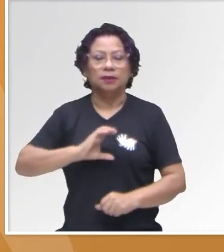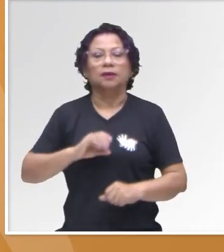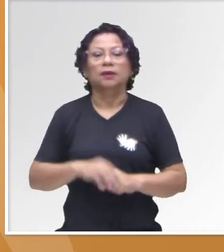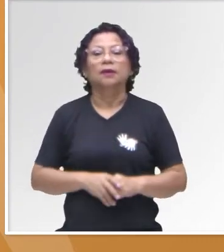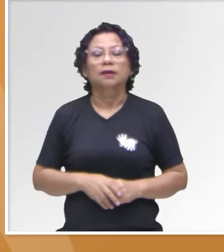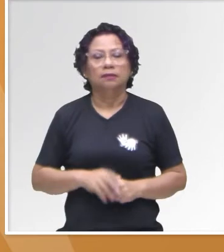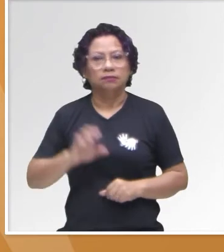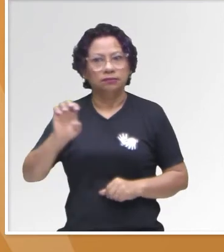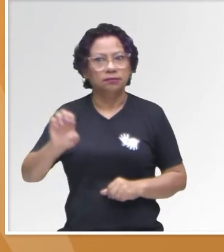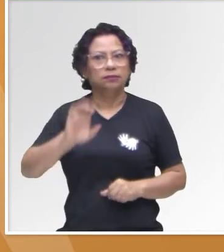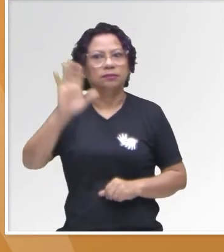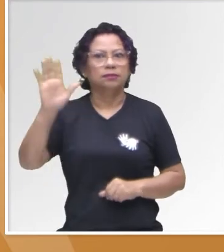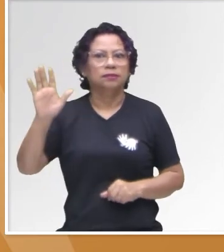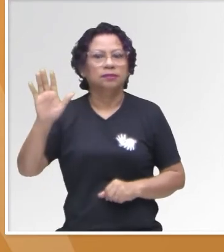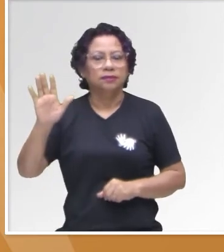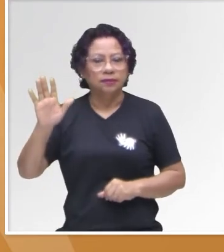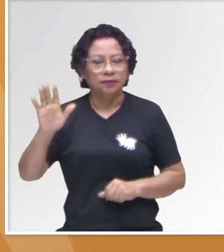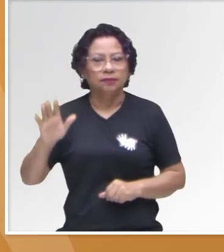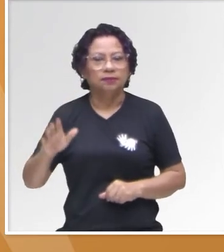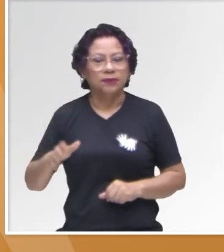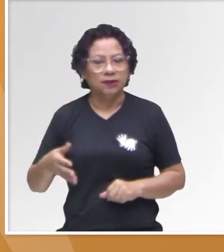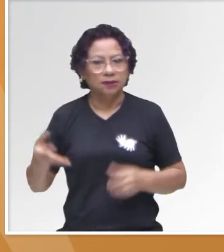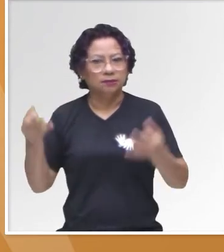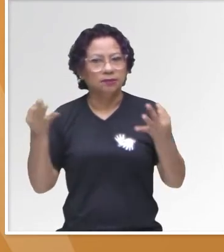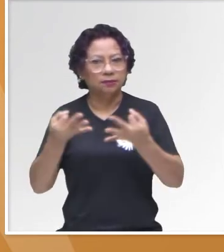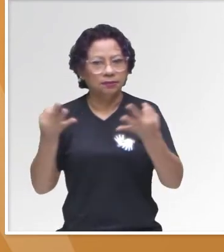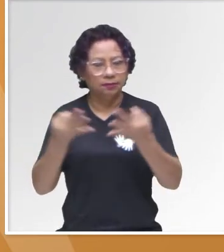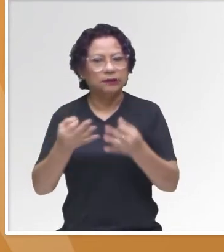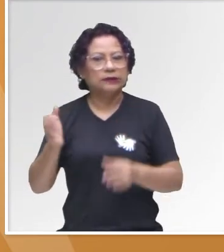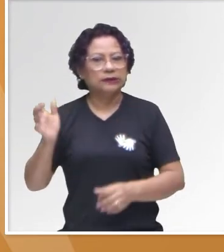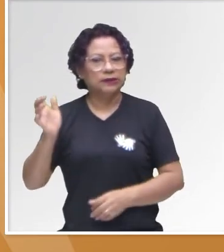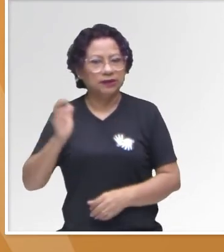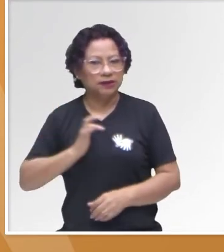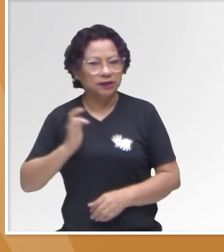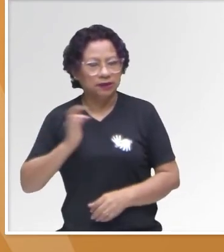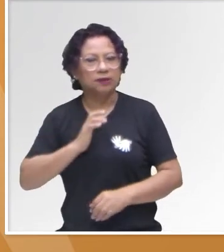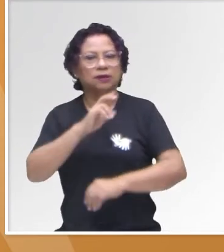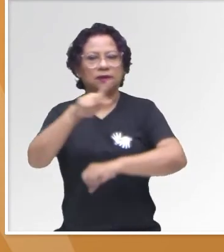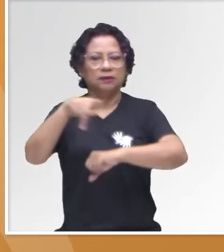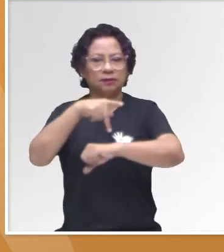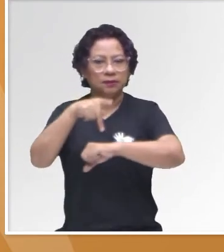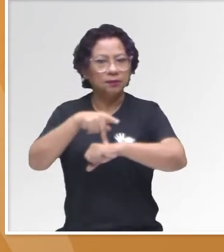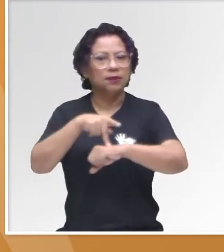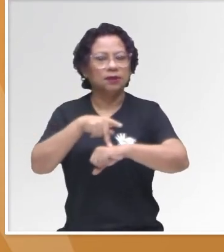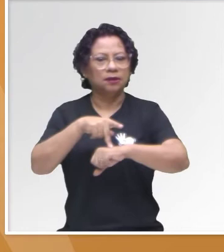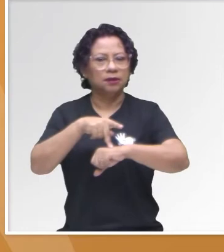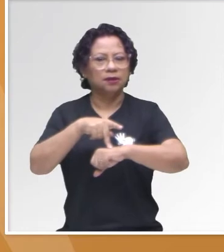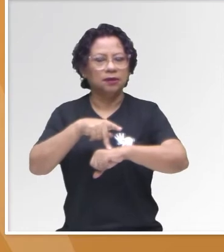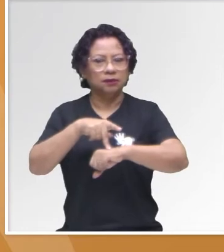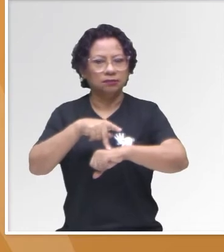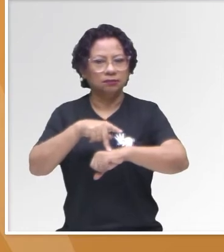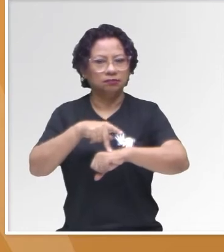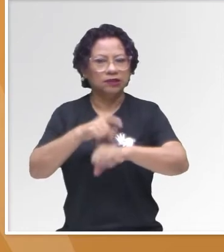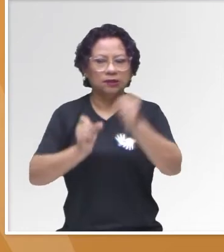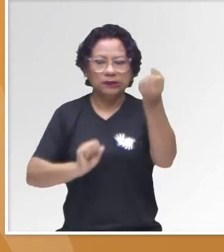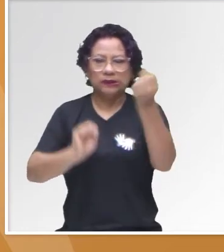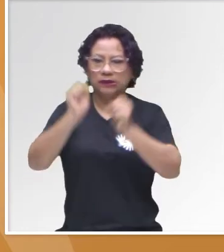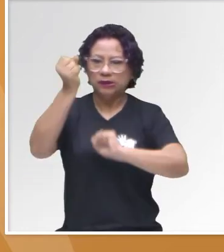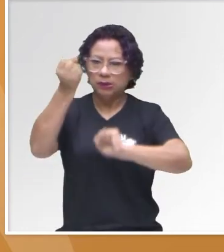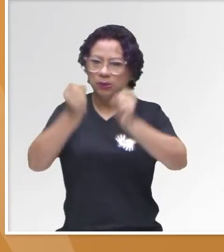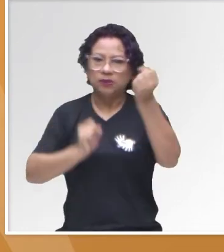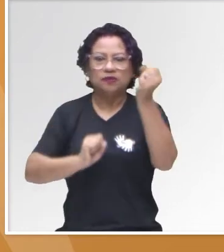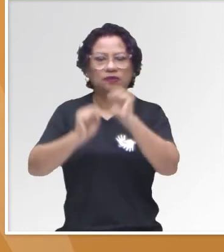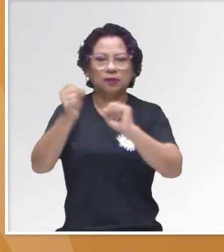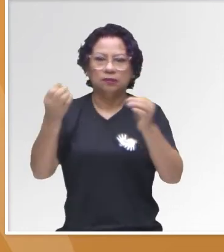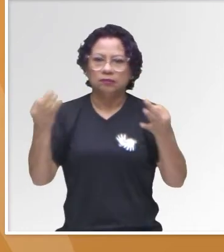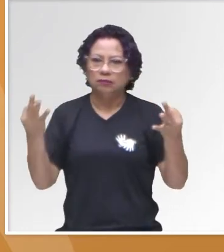ele tem um índice de desenvolvimento, a maior parte deles considerado um IDH muito alto, né? Entre